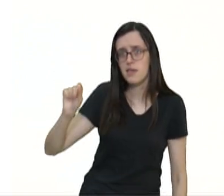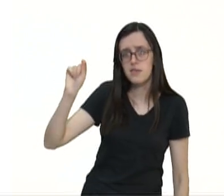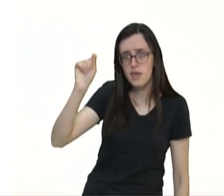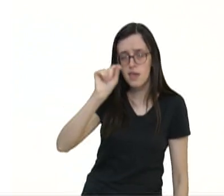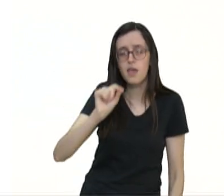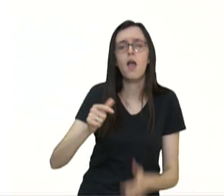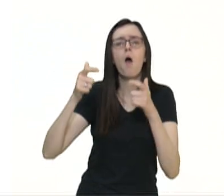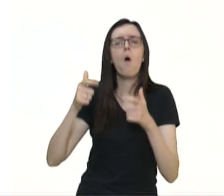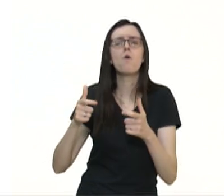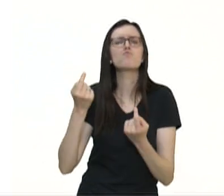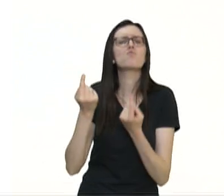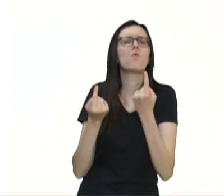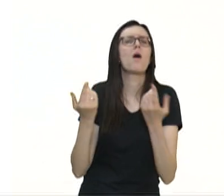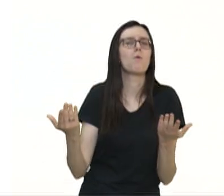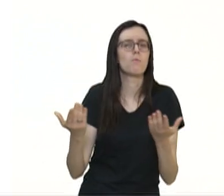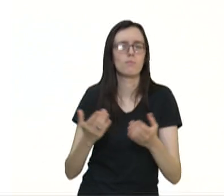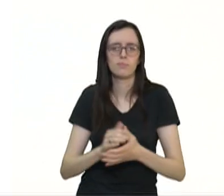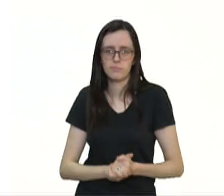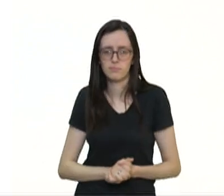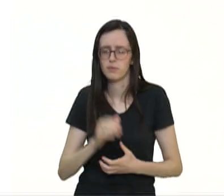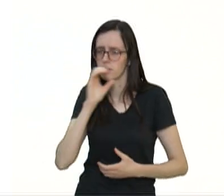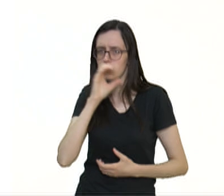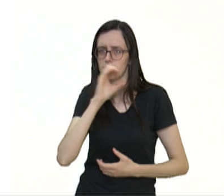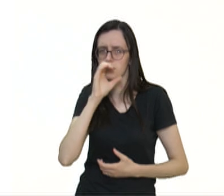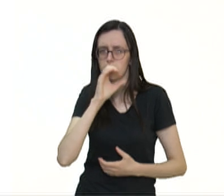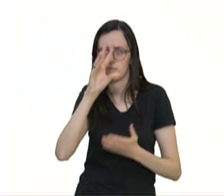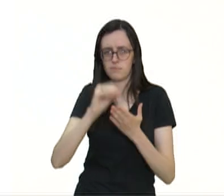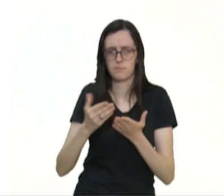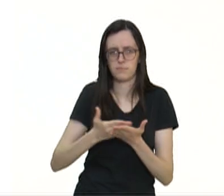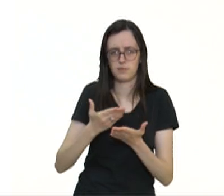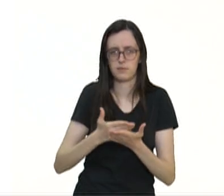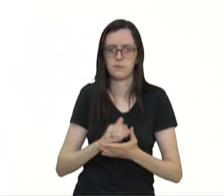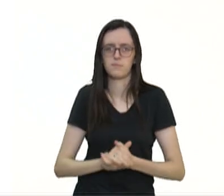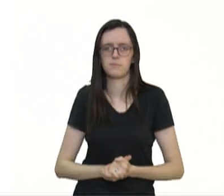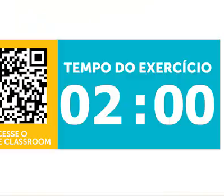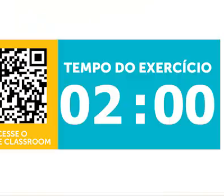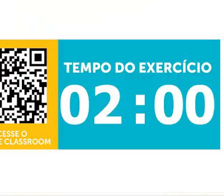onde ou qual? Rapidinho no seu caderno.